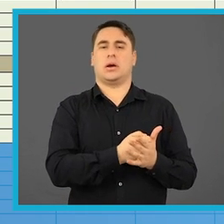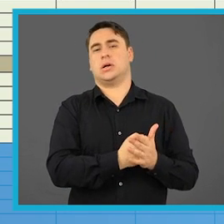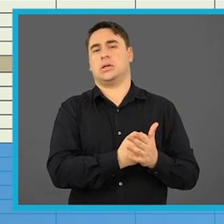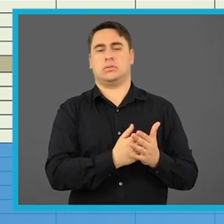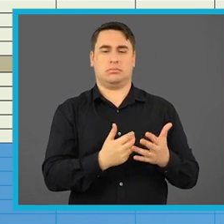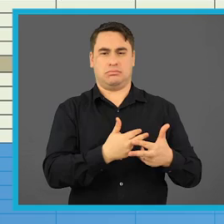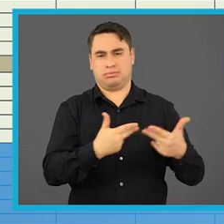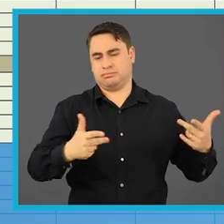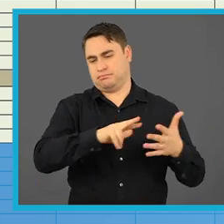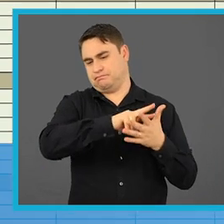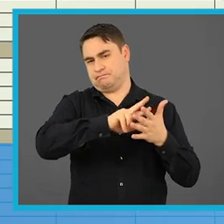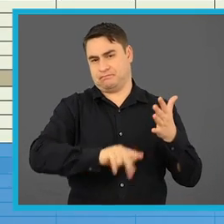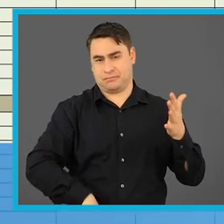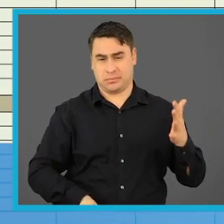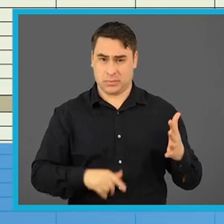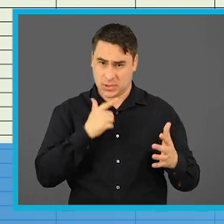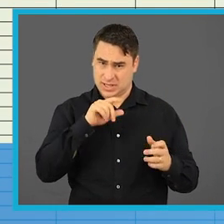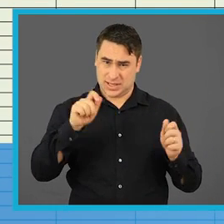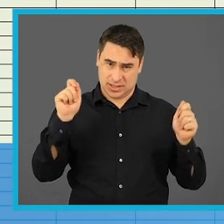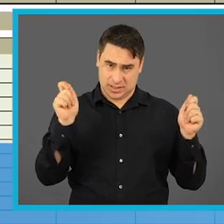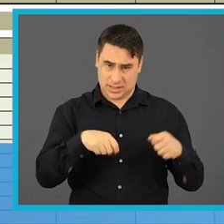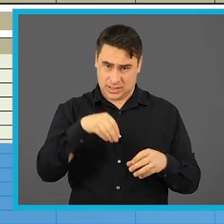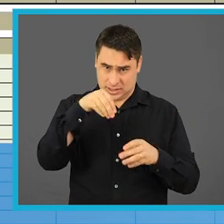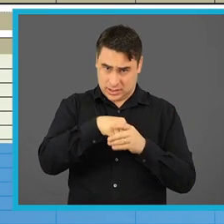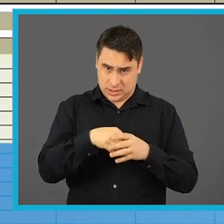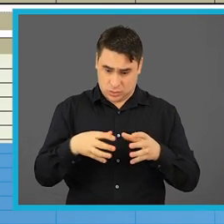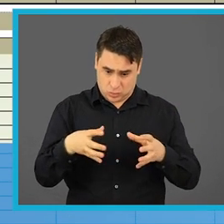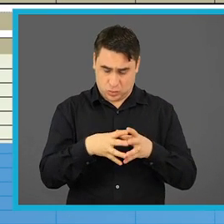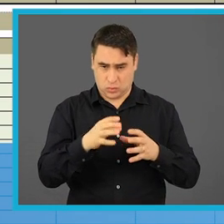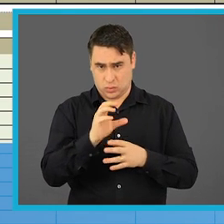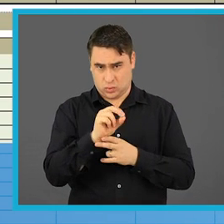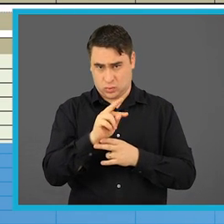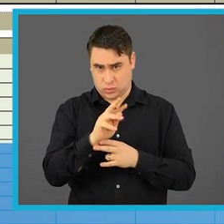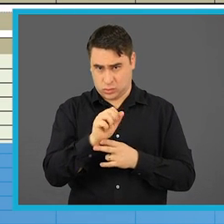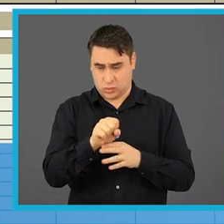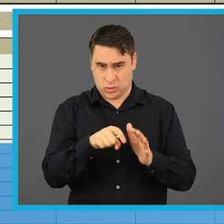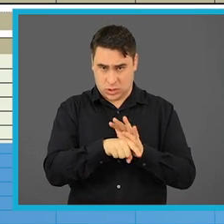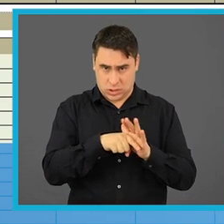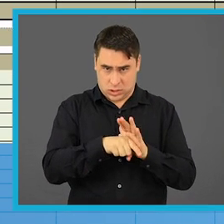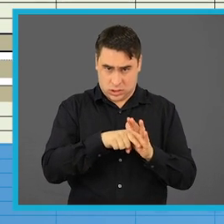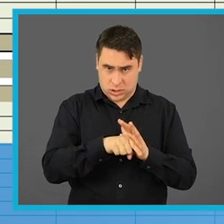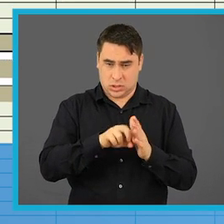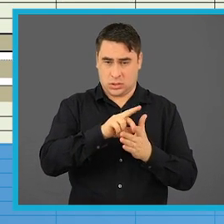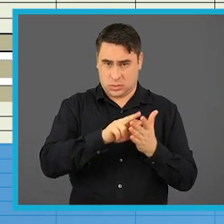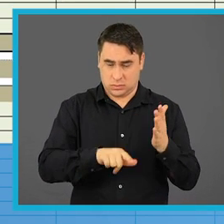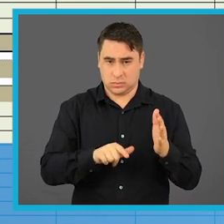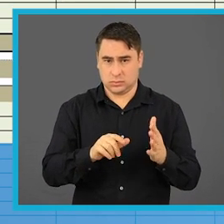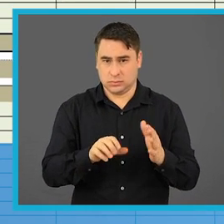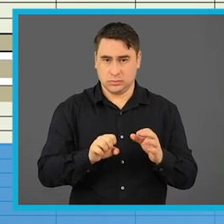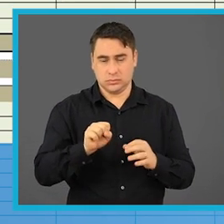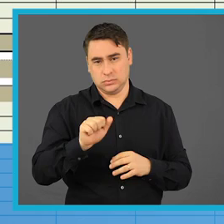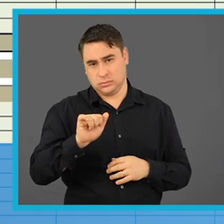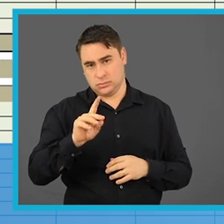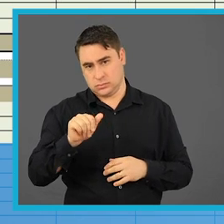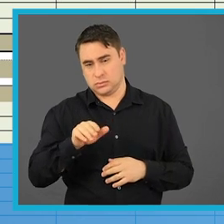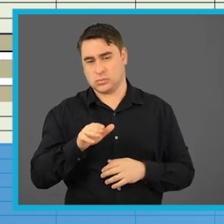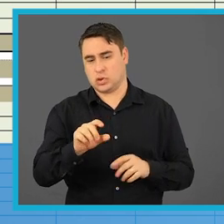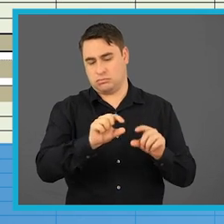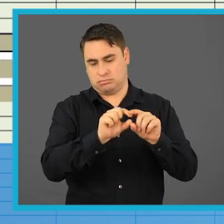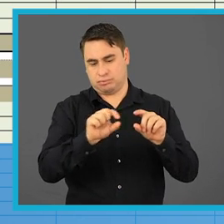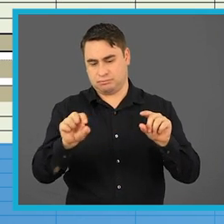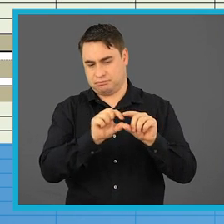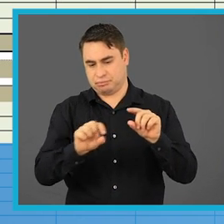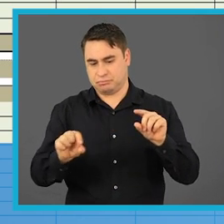Tem muita rescisão na empresa? Enfim, me permite dentro do grupo de contas analisar essas saídas de